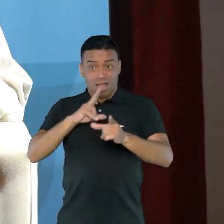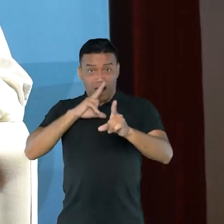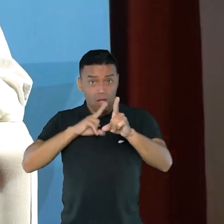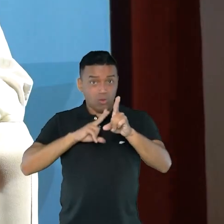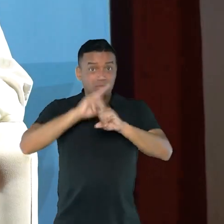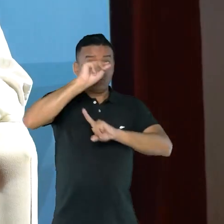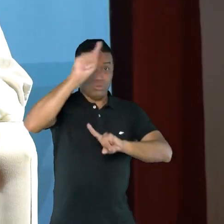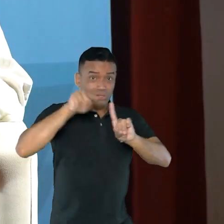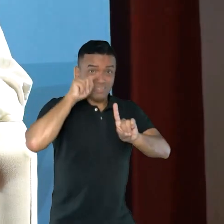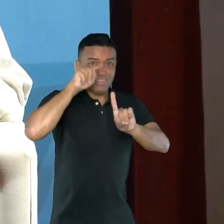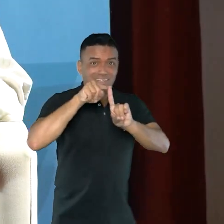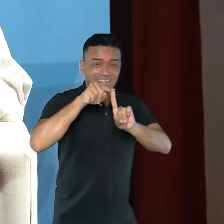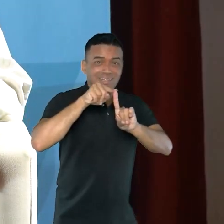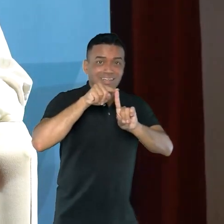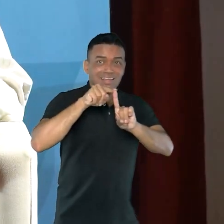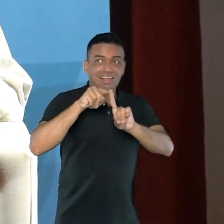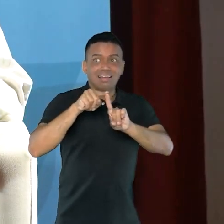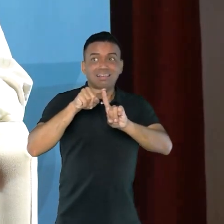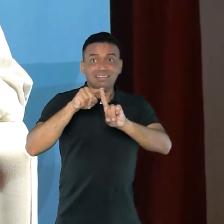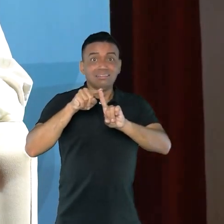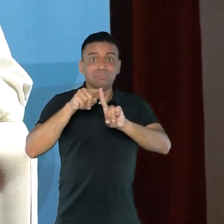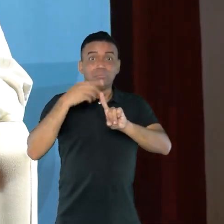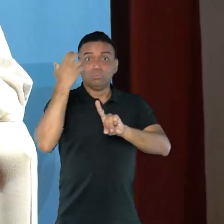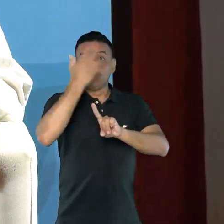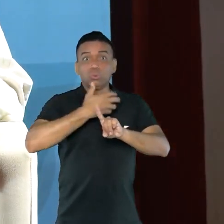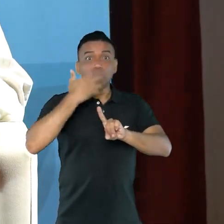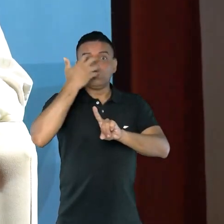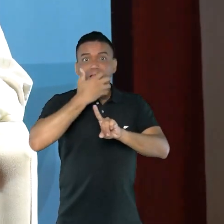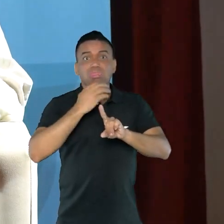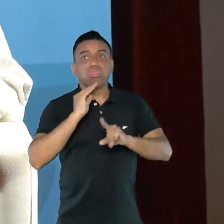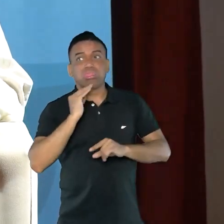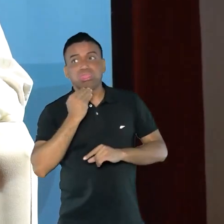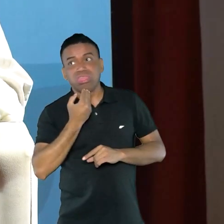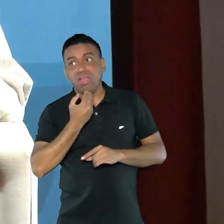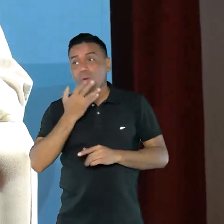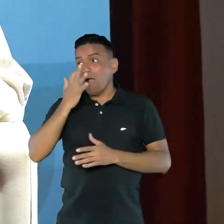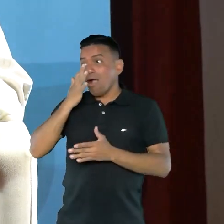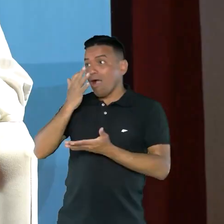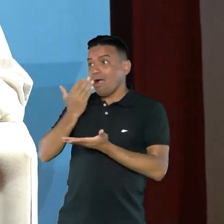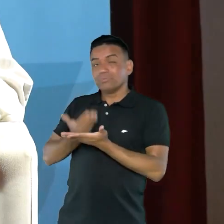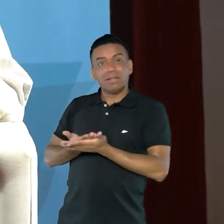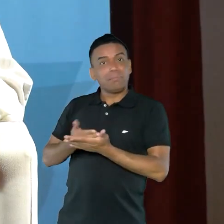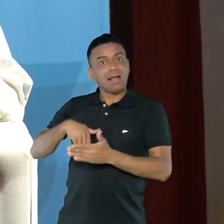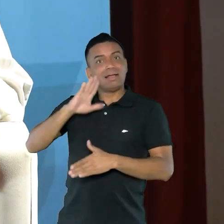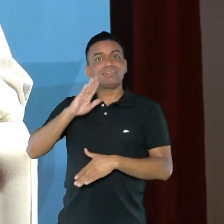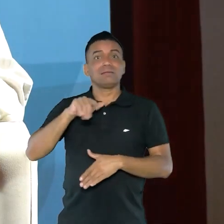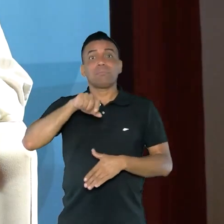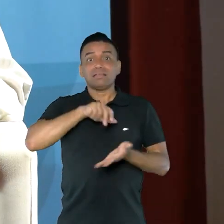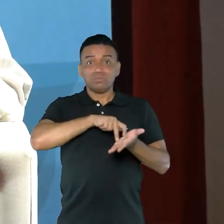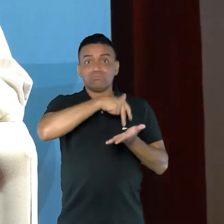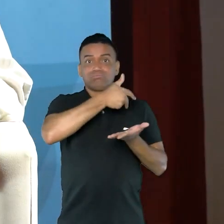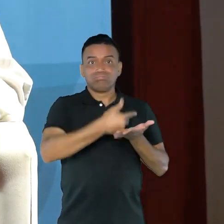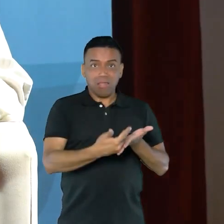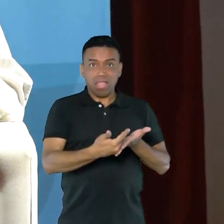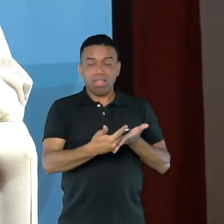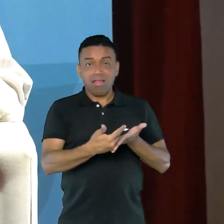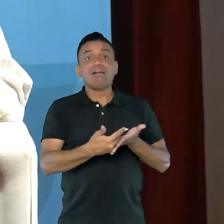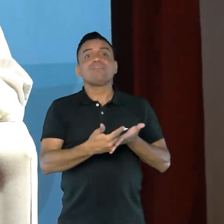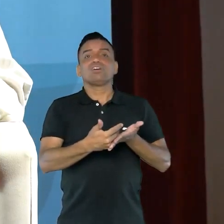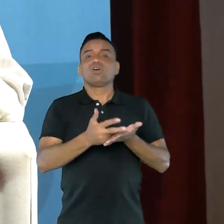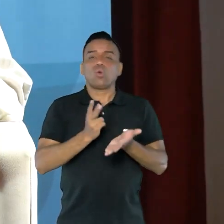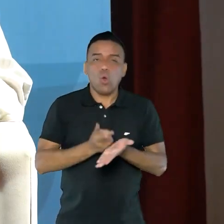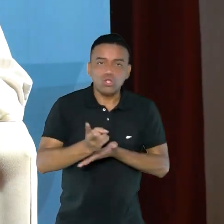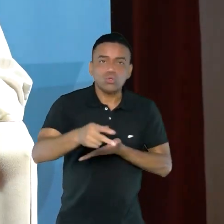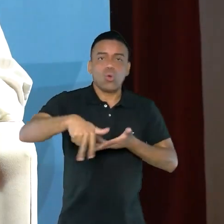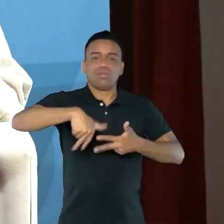foi quando cantou desafinado que mais te admirei. E mesmo tropeçando, continuou dançando e